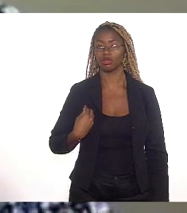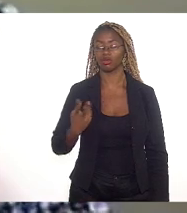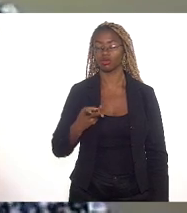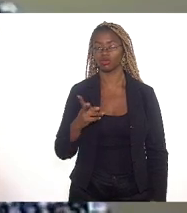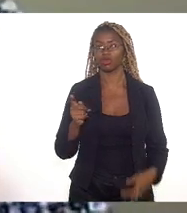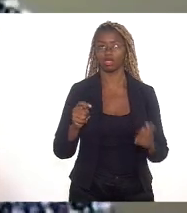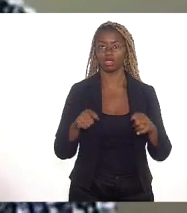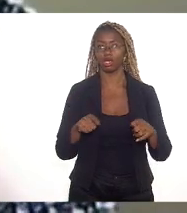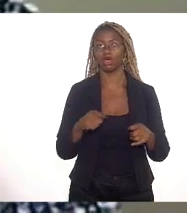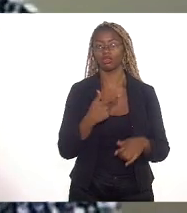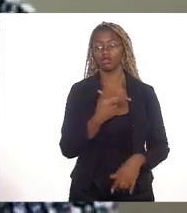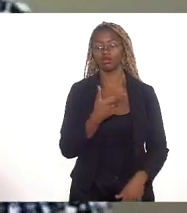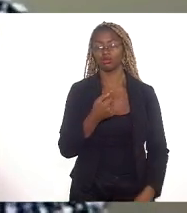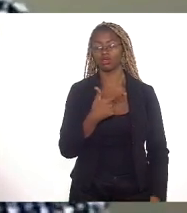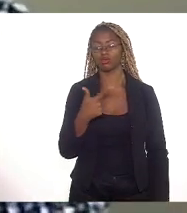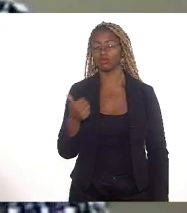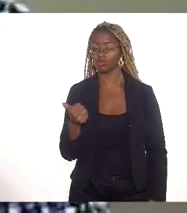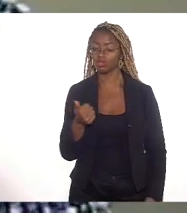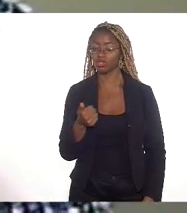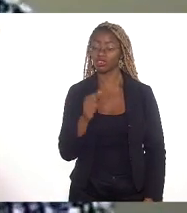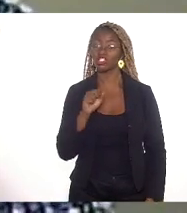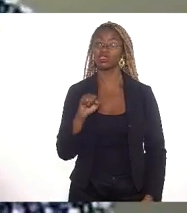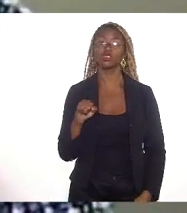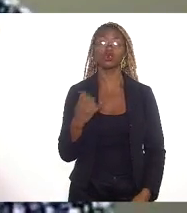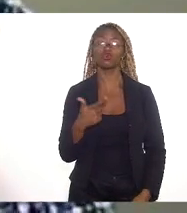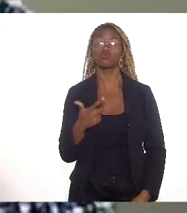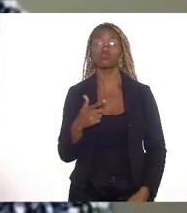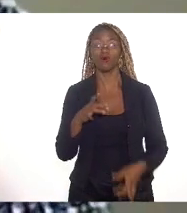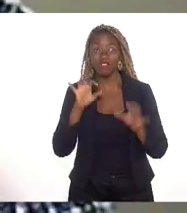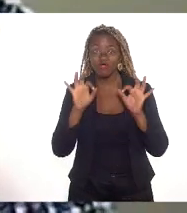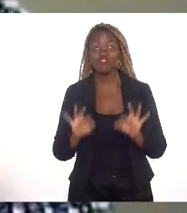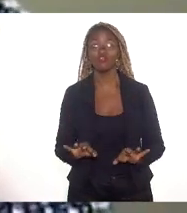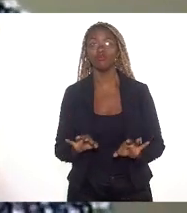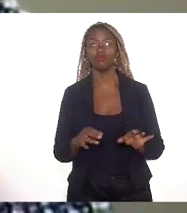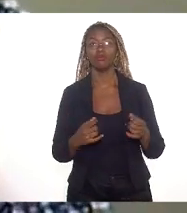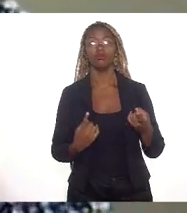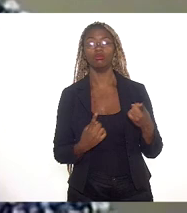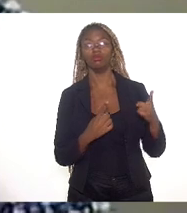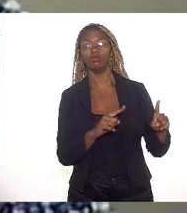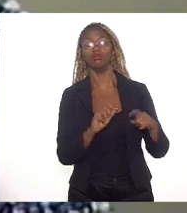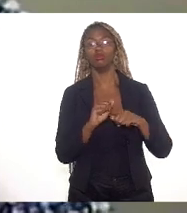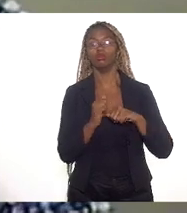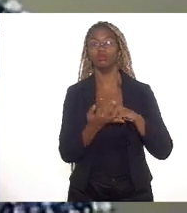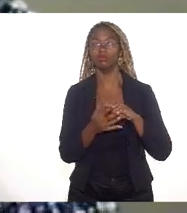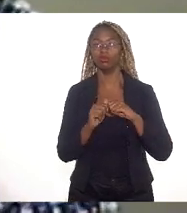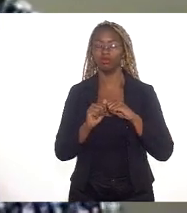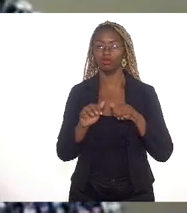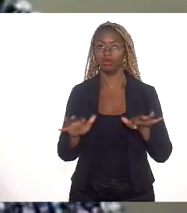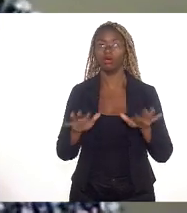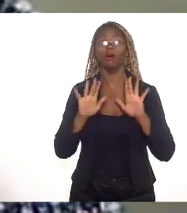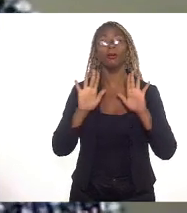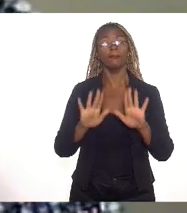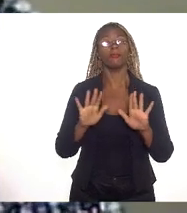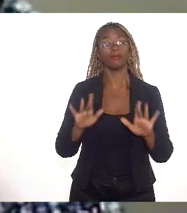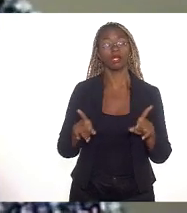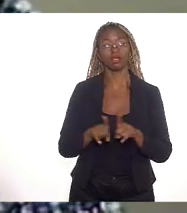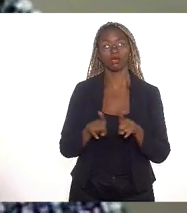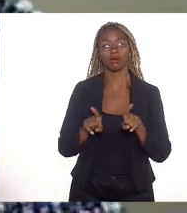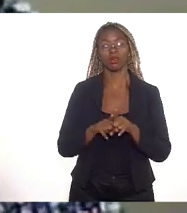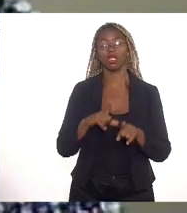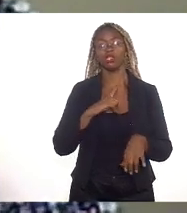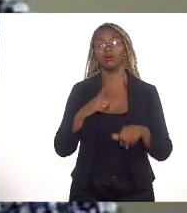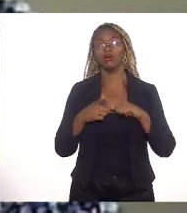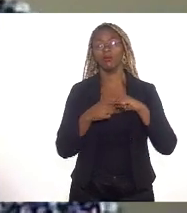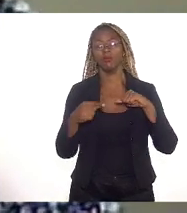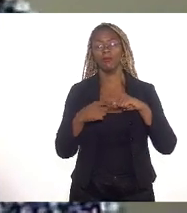o enfrentamento da pandemia do coronavírus. A outra questão é que há um artigo